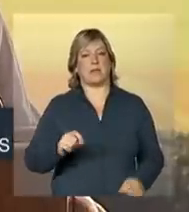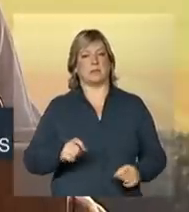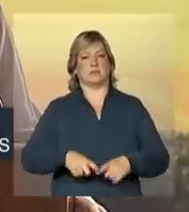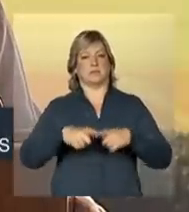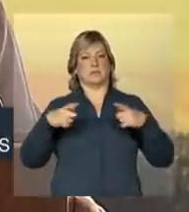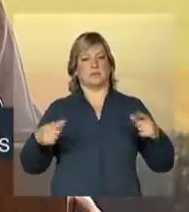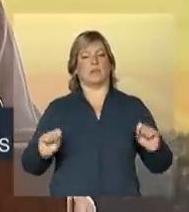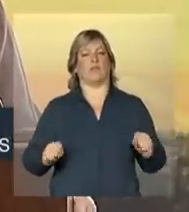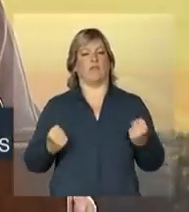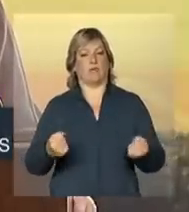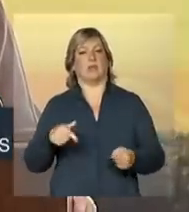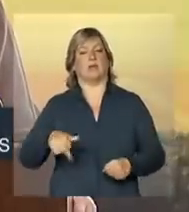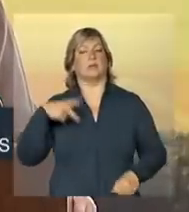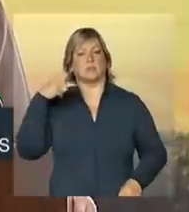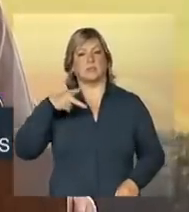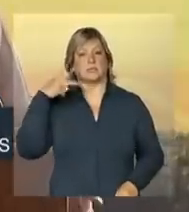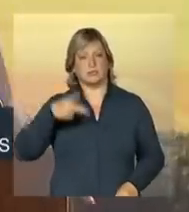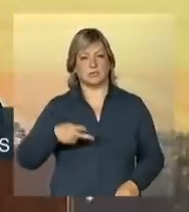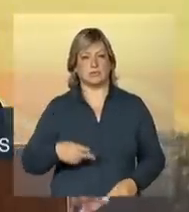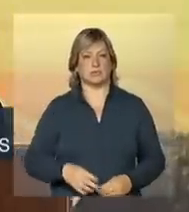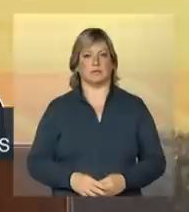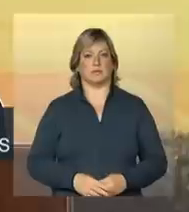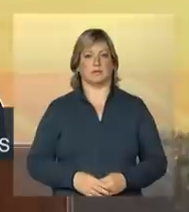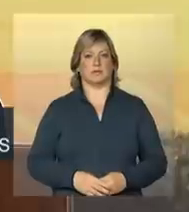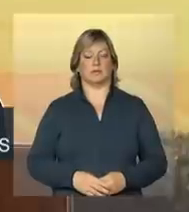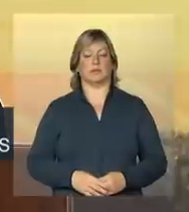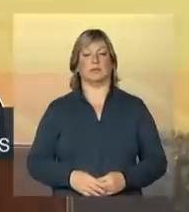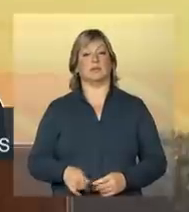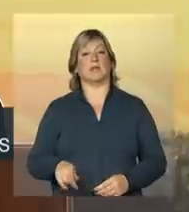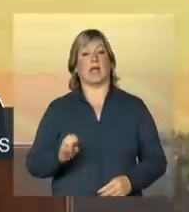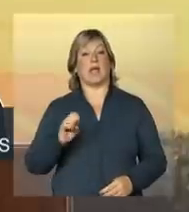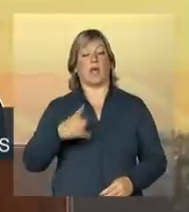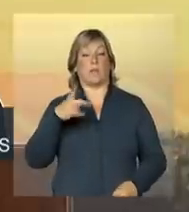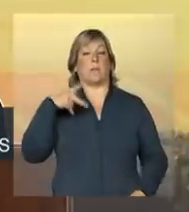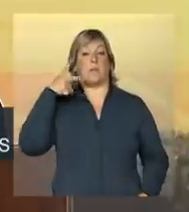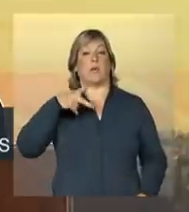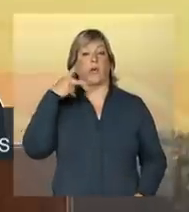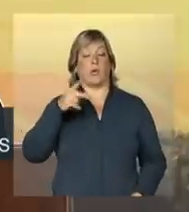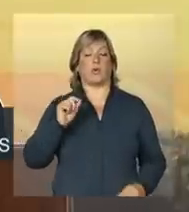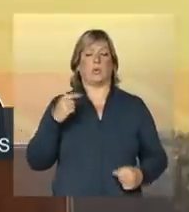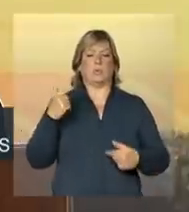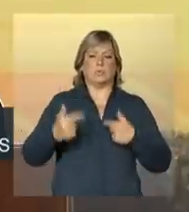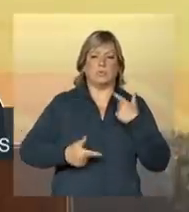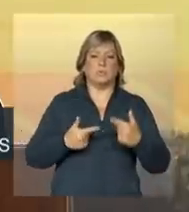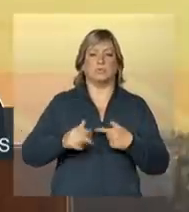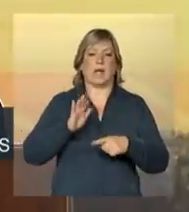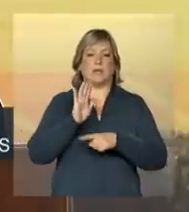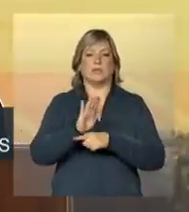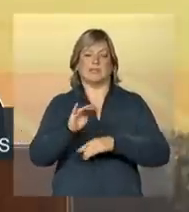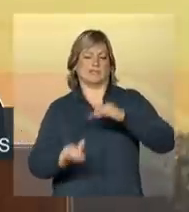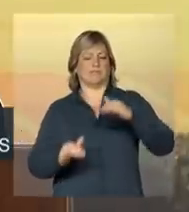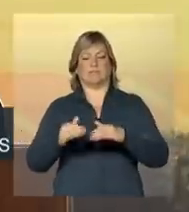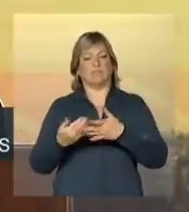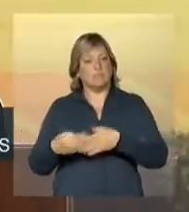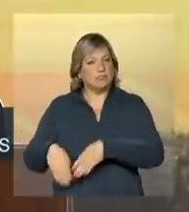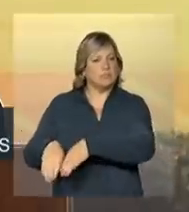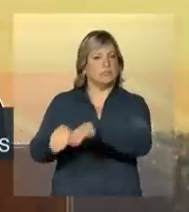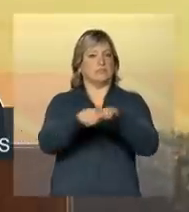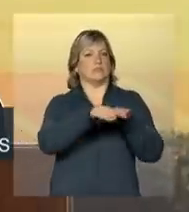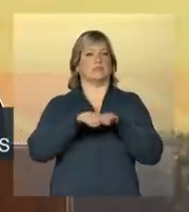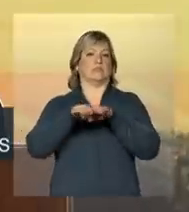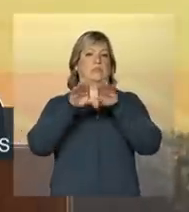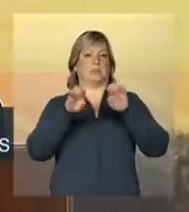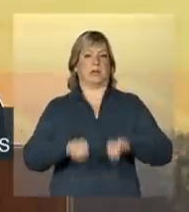reforçando essa política que é uma política de combate à desigualdade no nosso país a